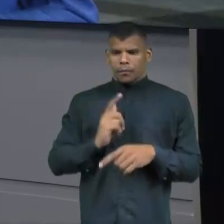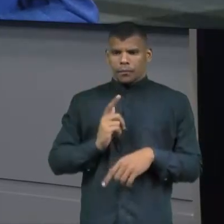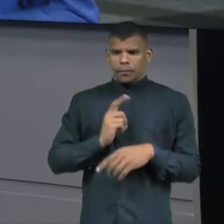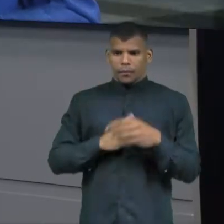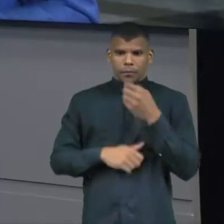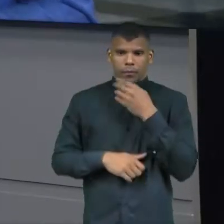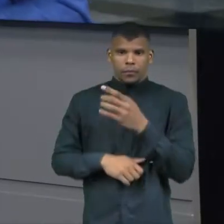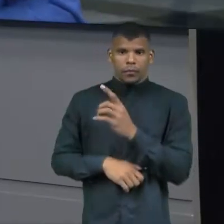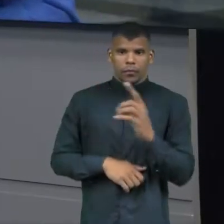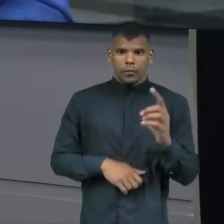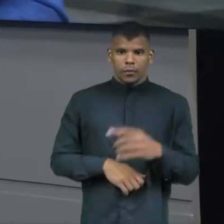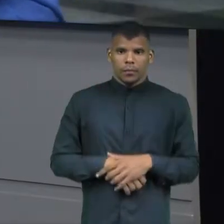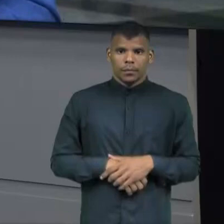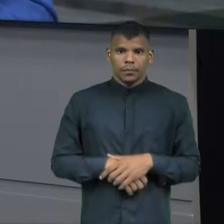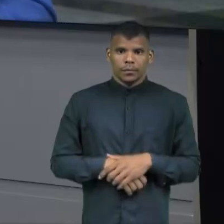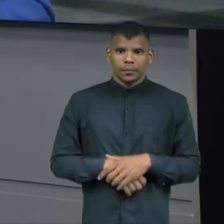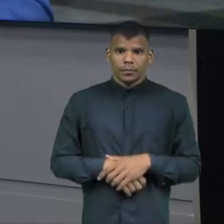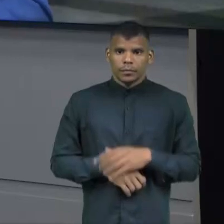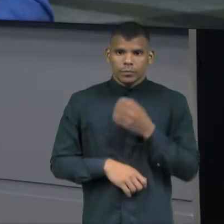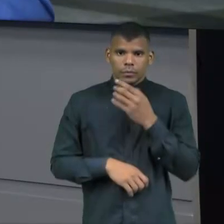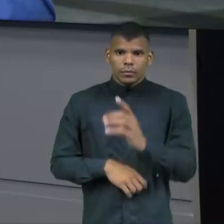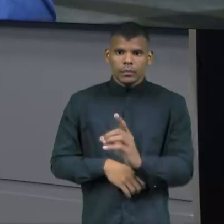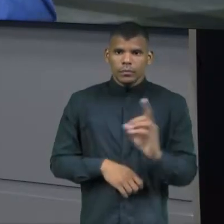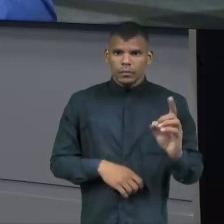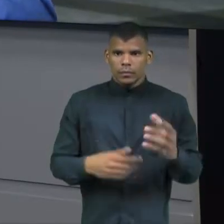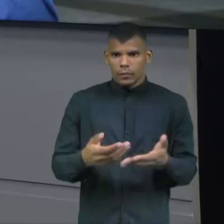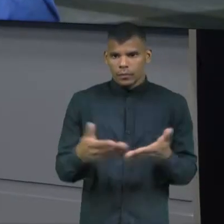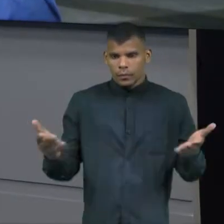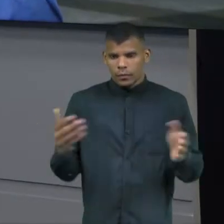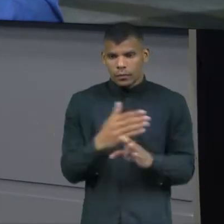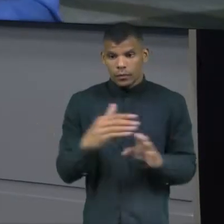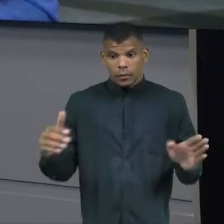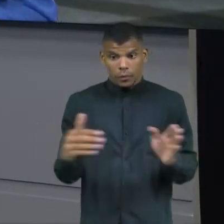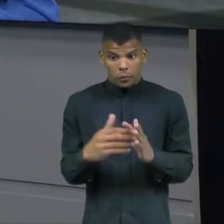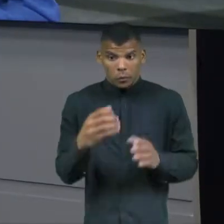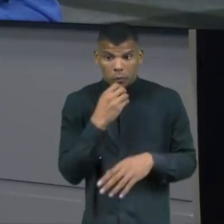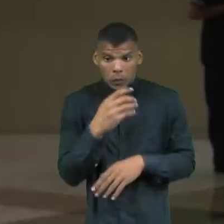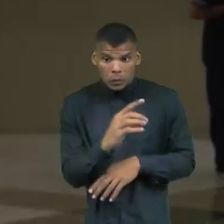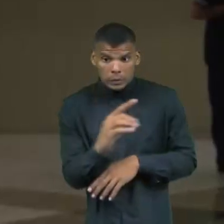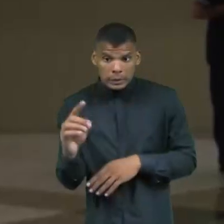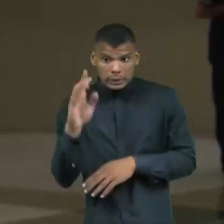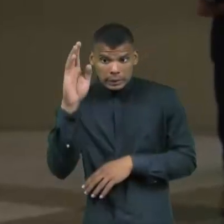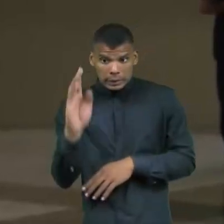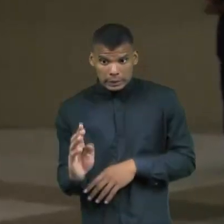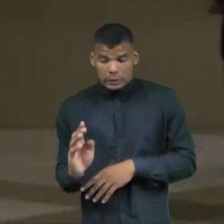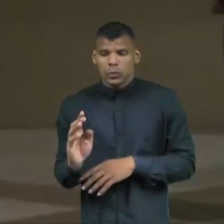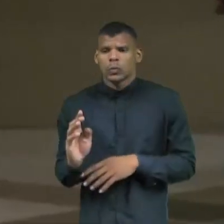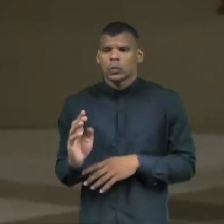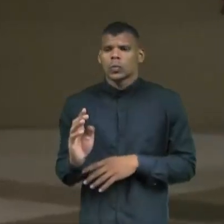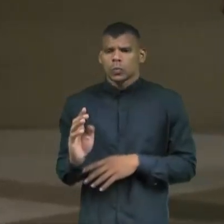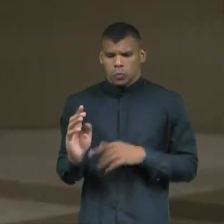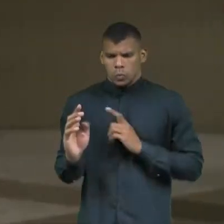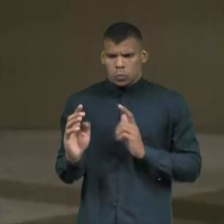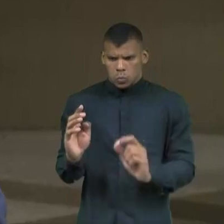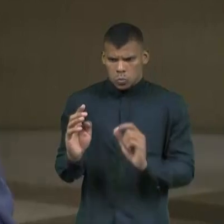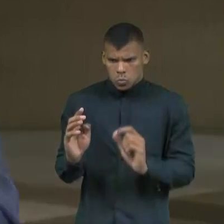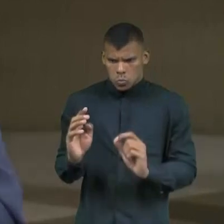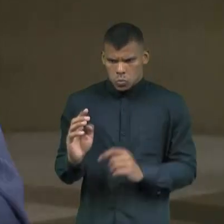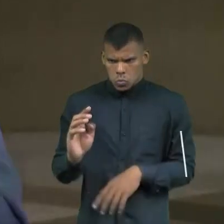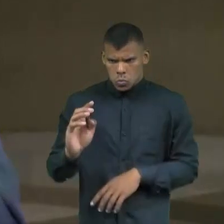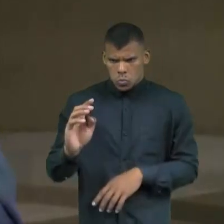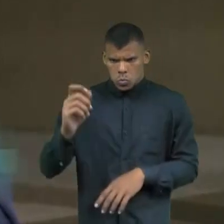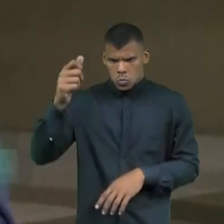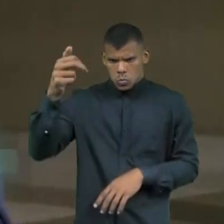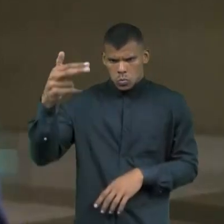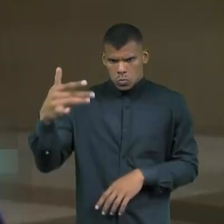Renato. Bom dia, Cibele. Bom dia a todos. Olha, o Brasil ocupa o sétimo lugar no número